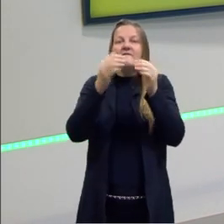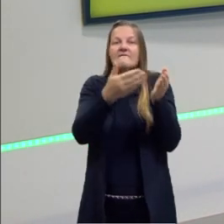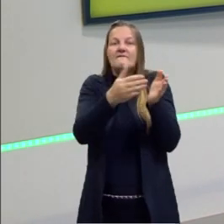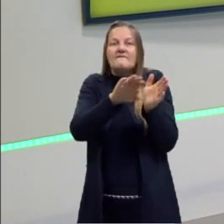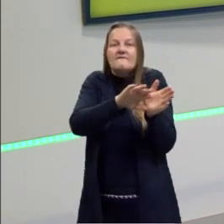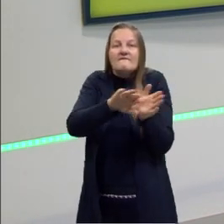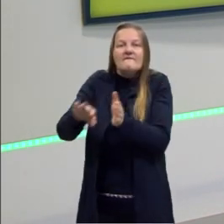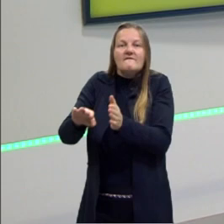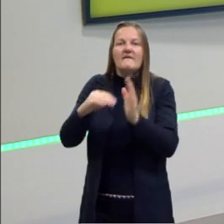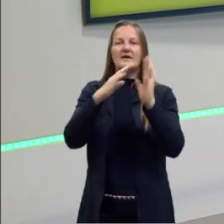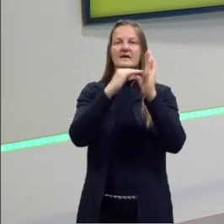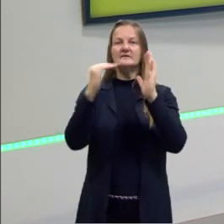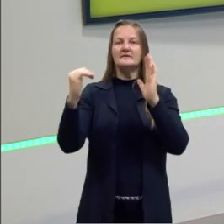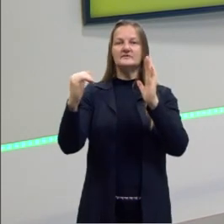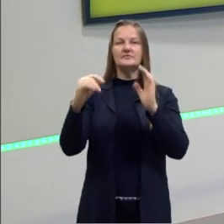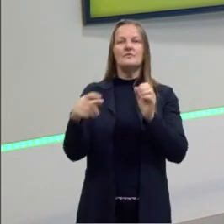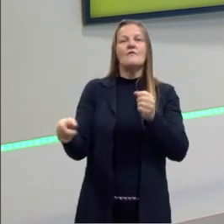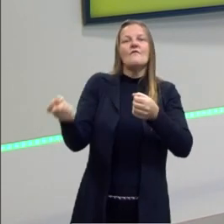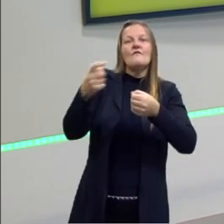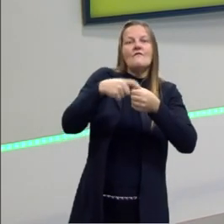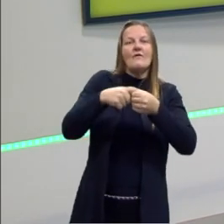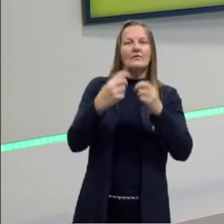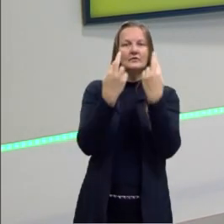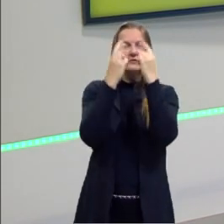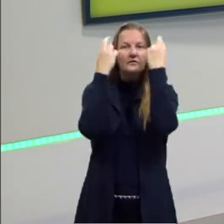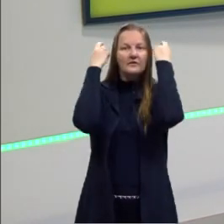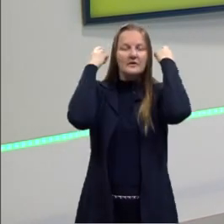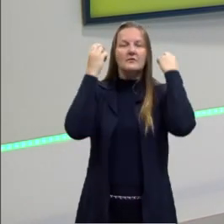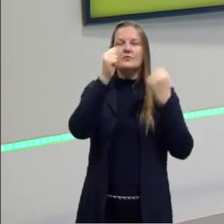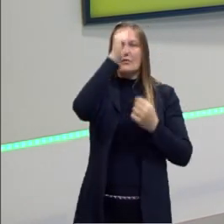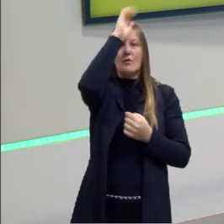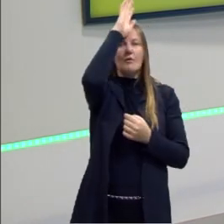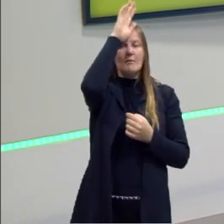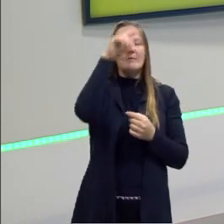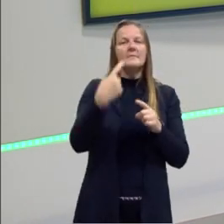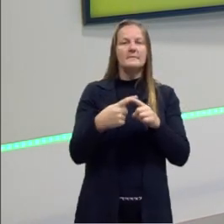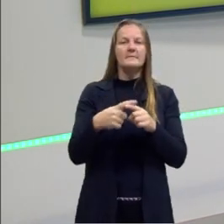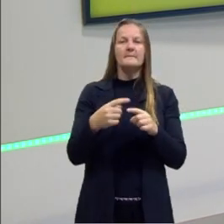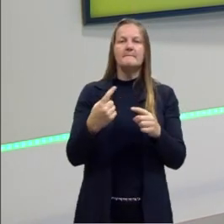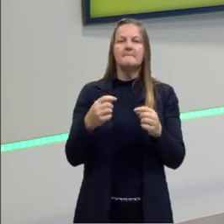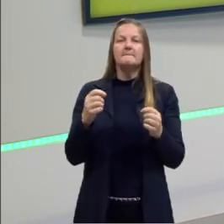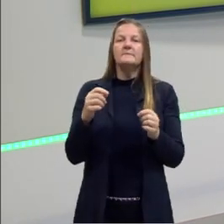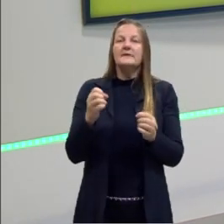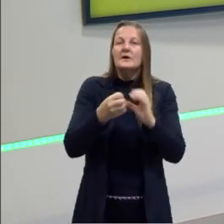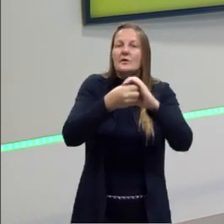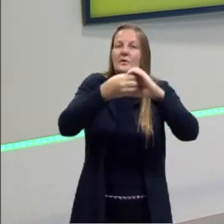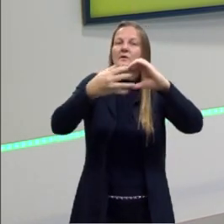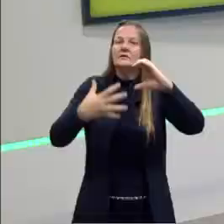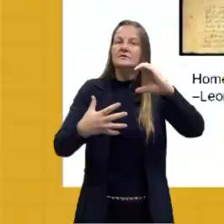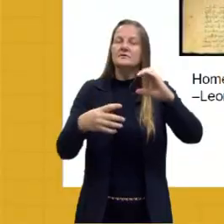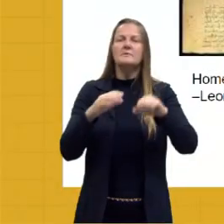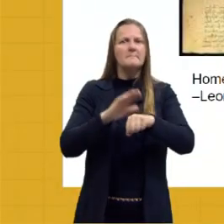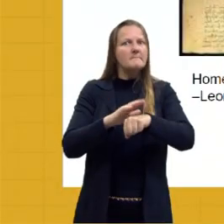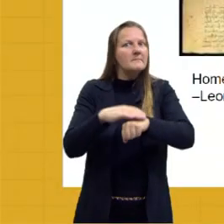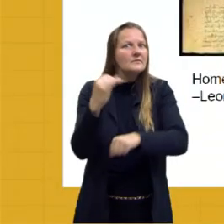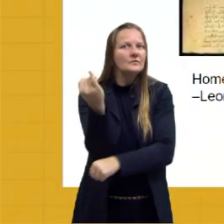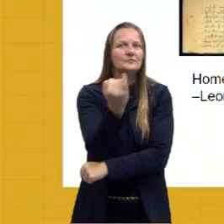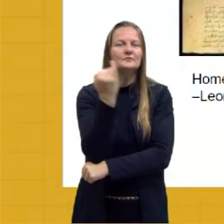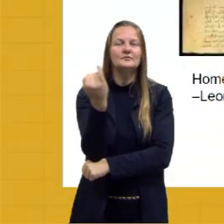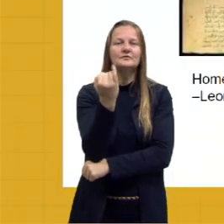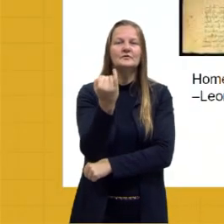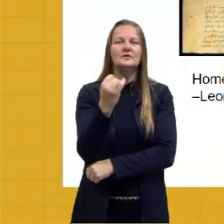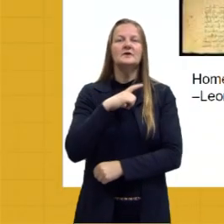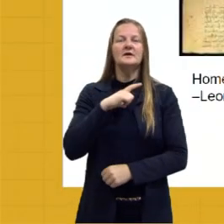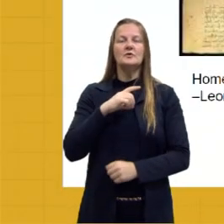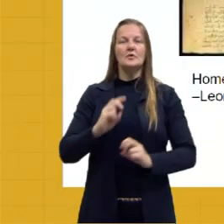aquele aquela estética que nós temos lá no período grego-romano e nós temos aqui uma característica que é muito importante que